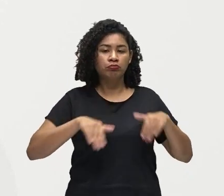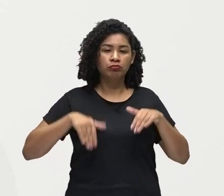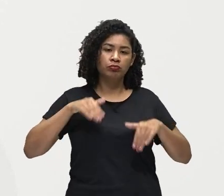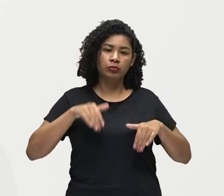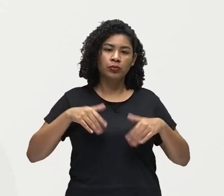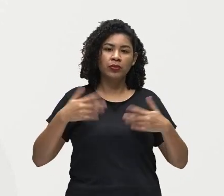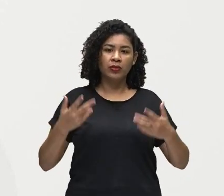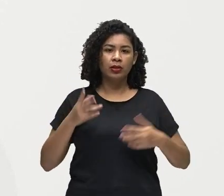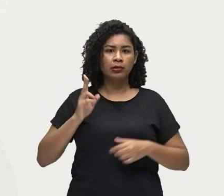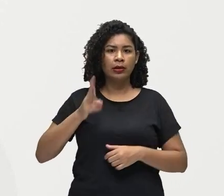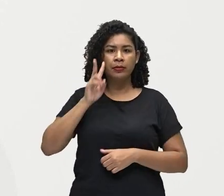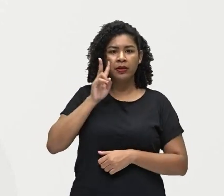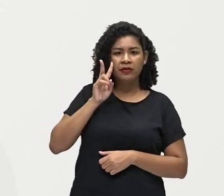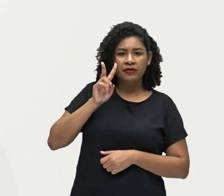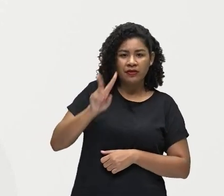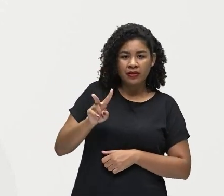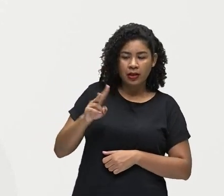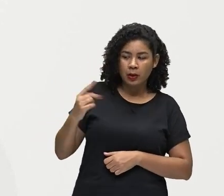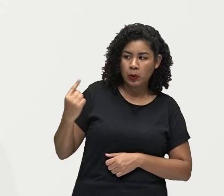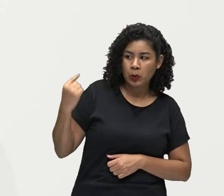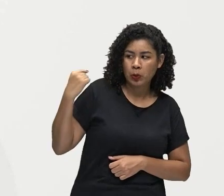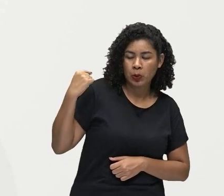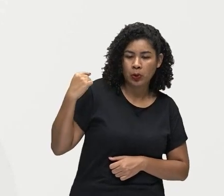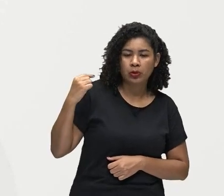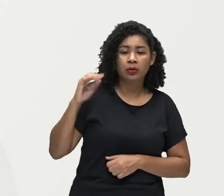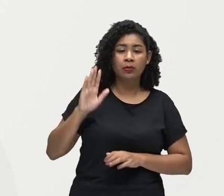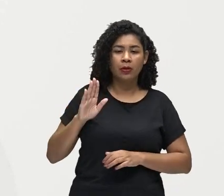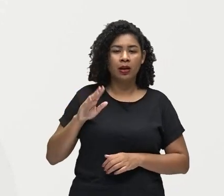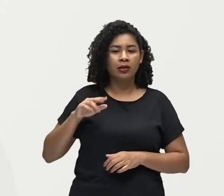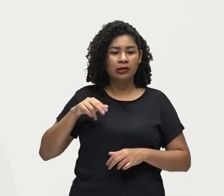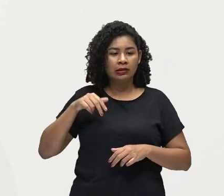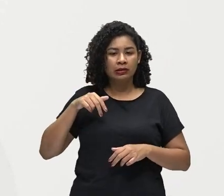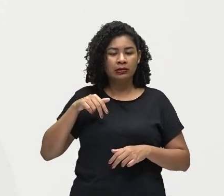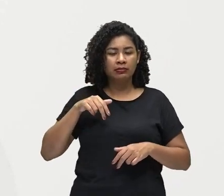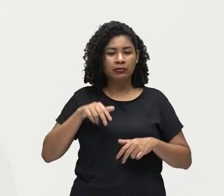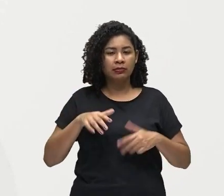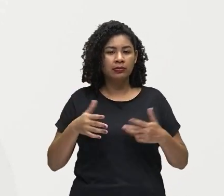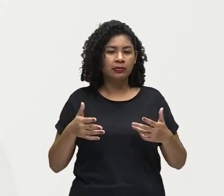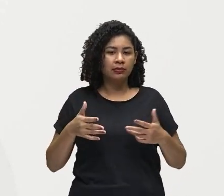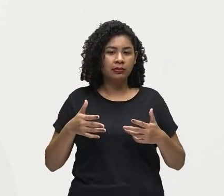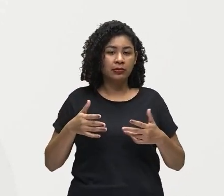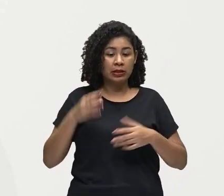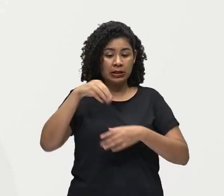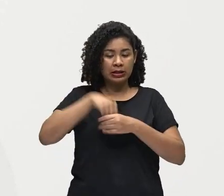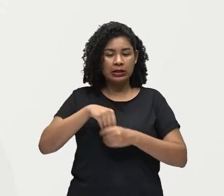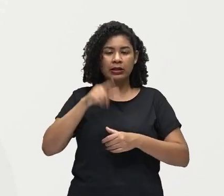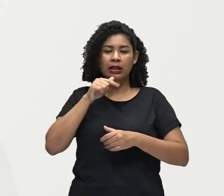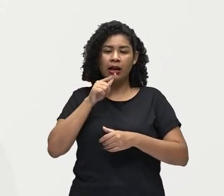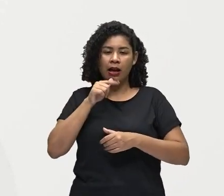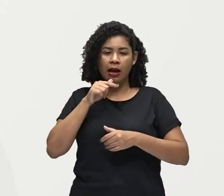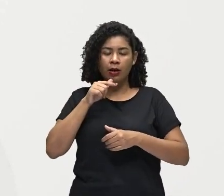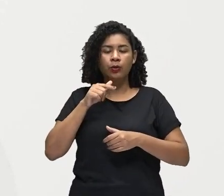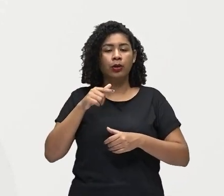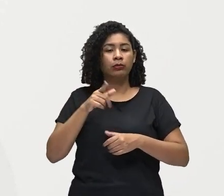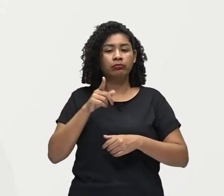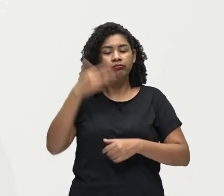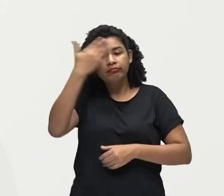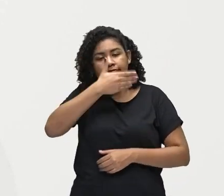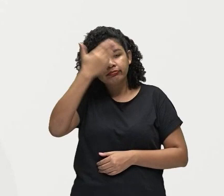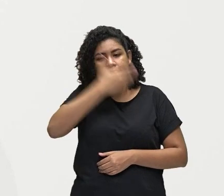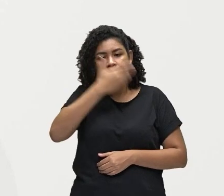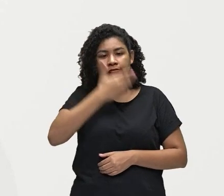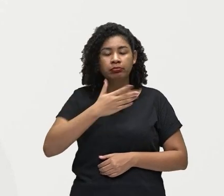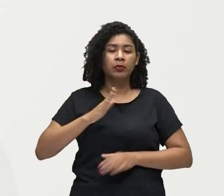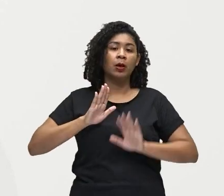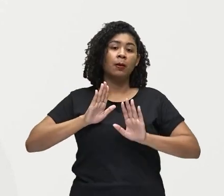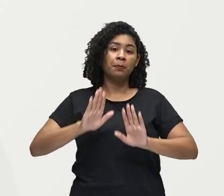suas costas. Quando ele está na água, nadando ali mais fundo, eles não conseguem ser vistos. E quando eles estão na neve, como a gente sabe, o